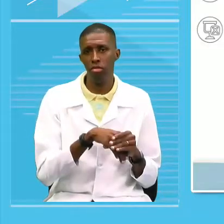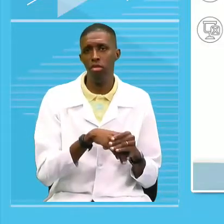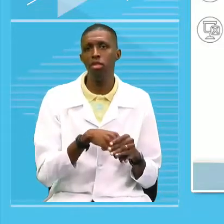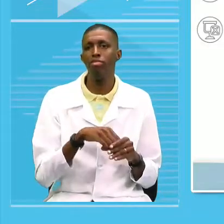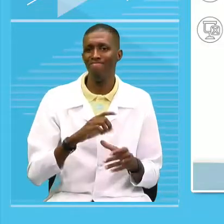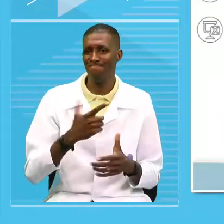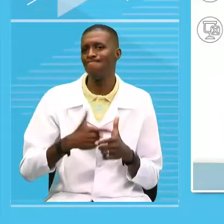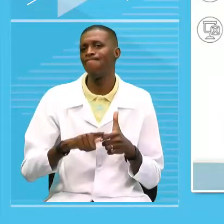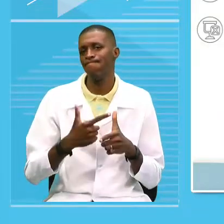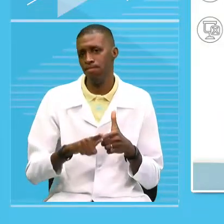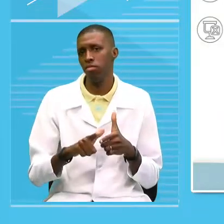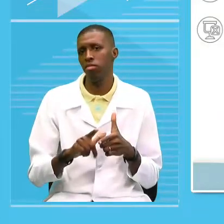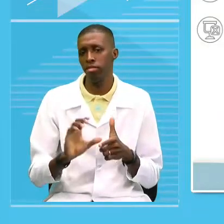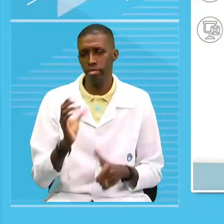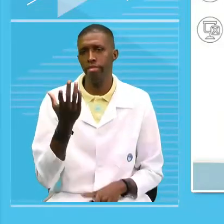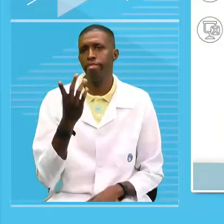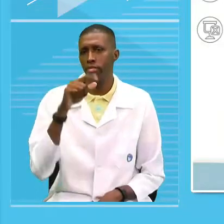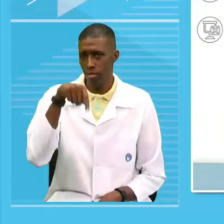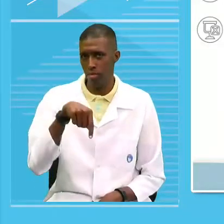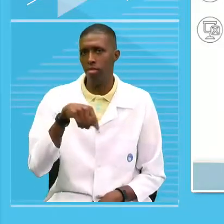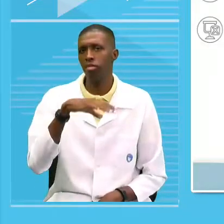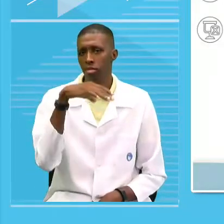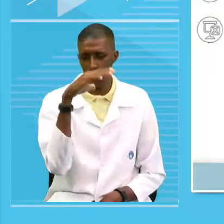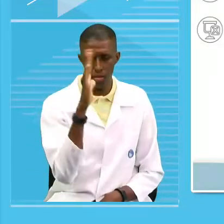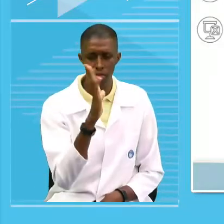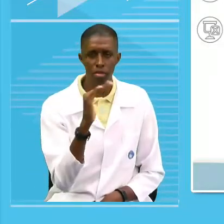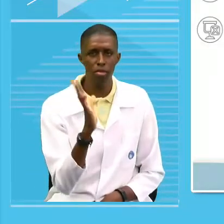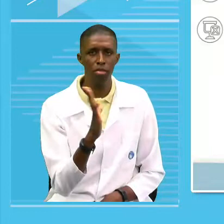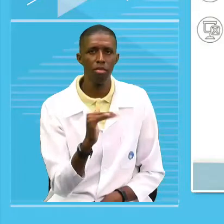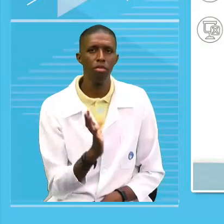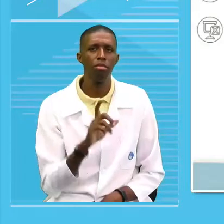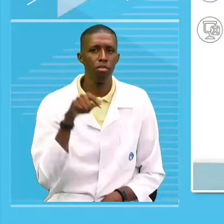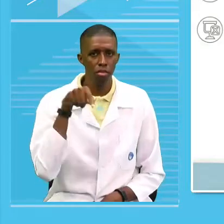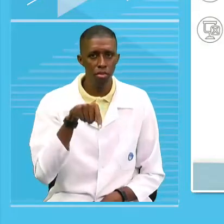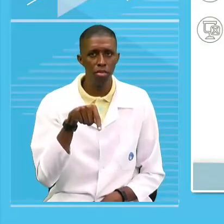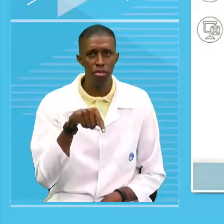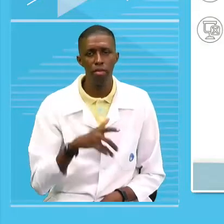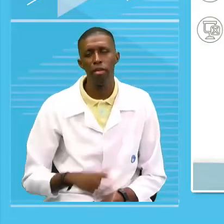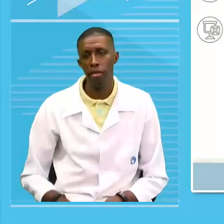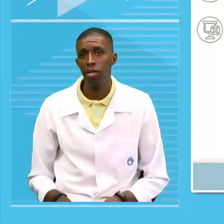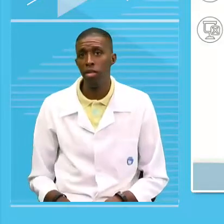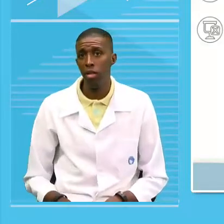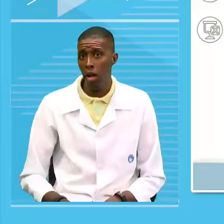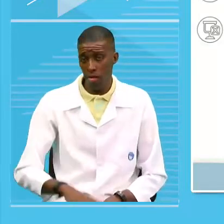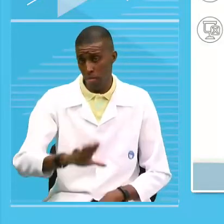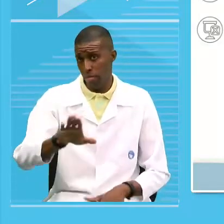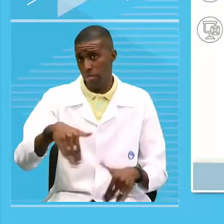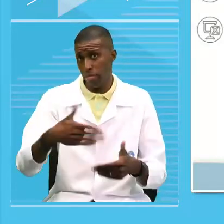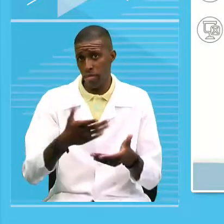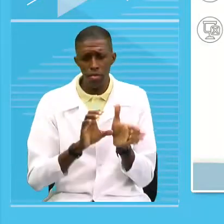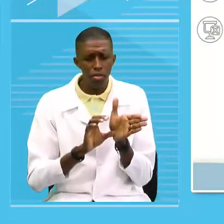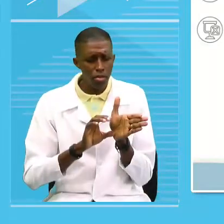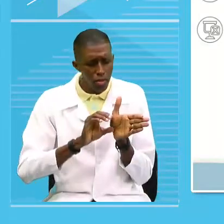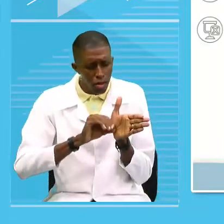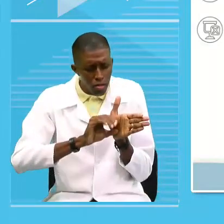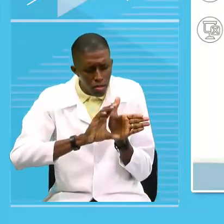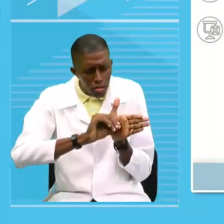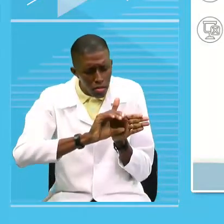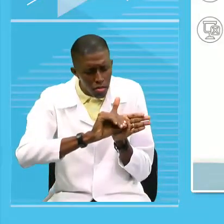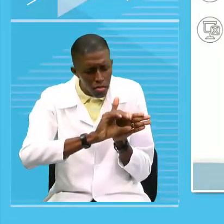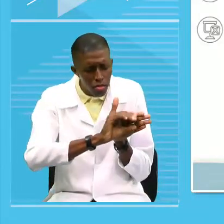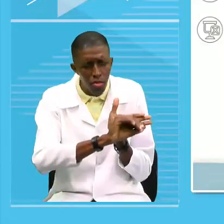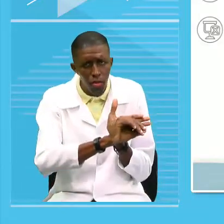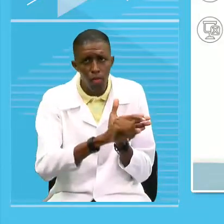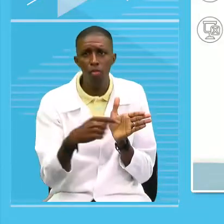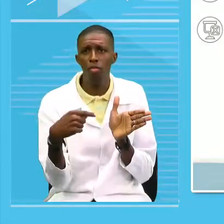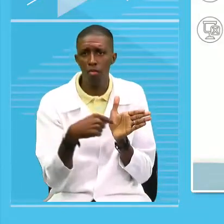eu vou ter essa pergunta essa resposta eu vou lá no Google Porque o Google ele na mesma hora apareceu uma notícia do